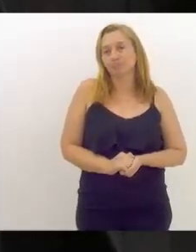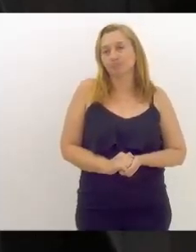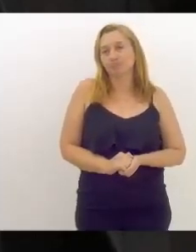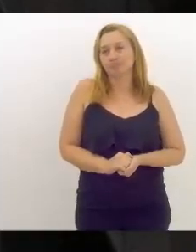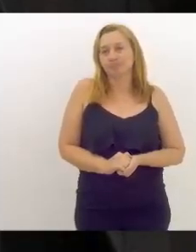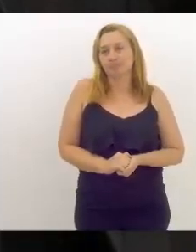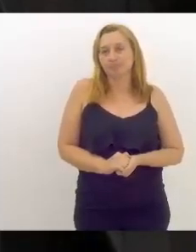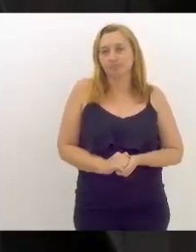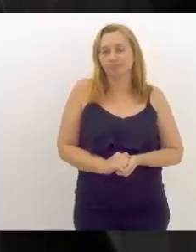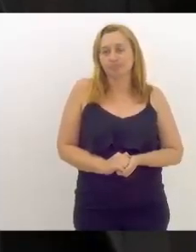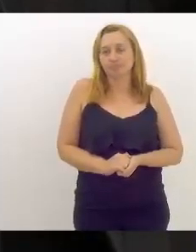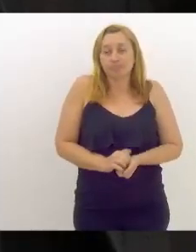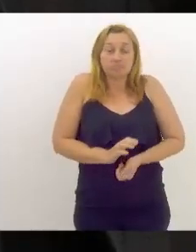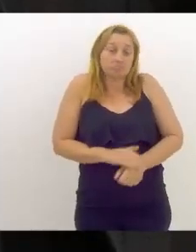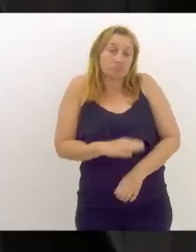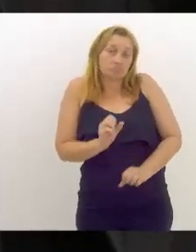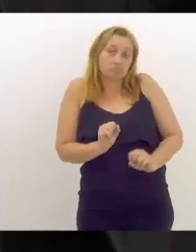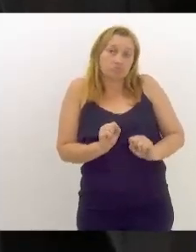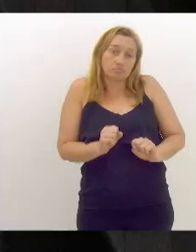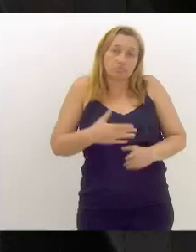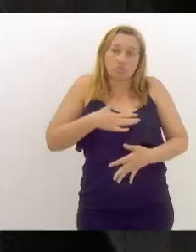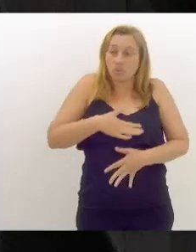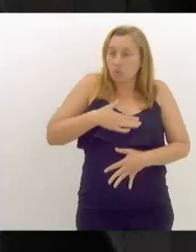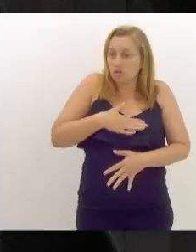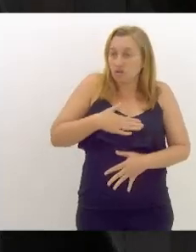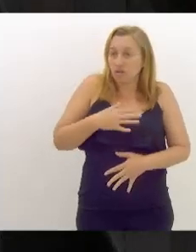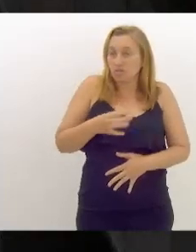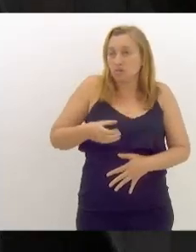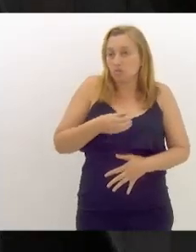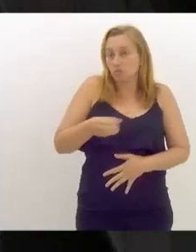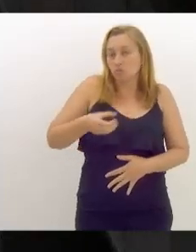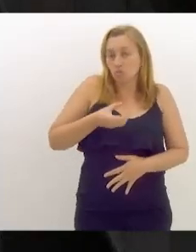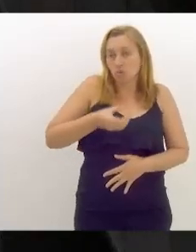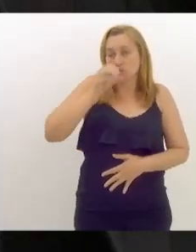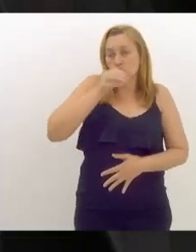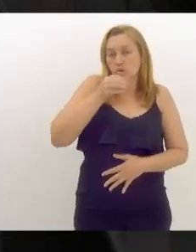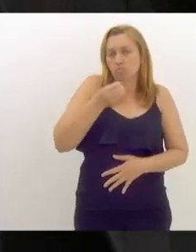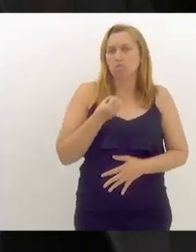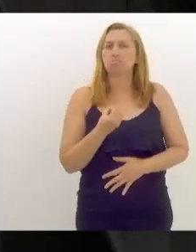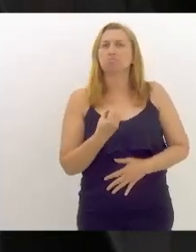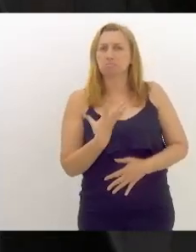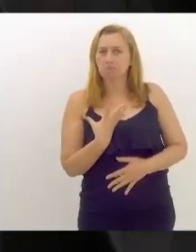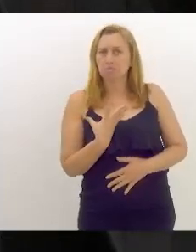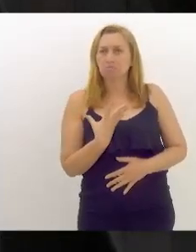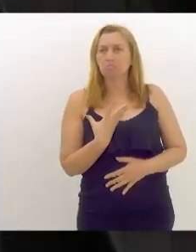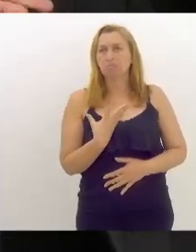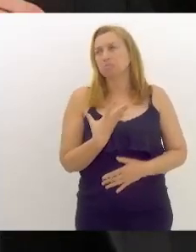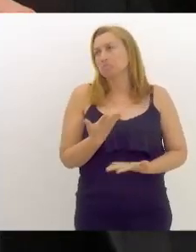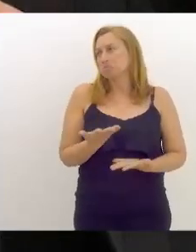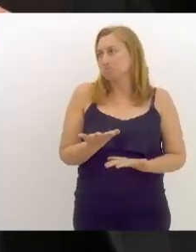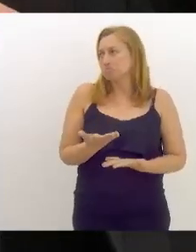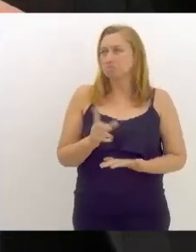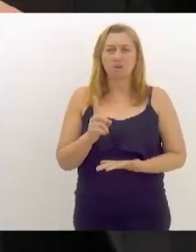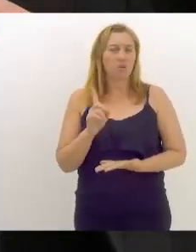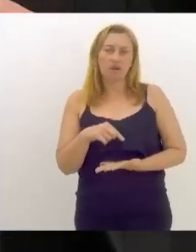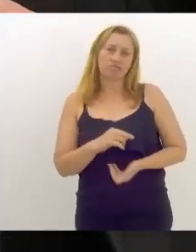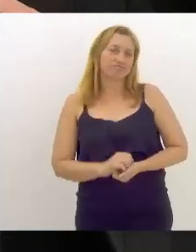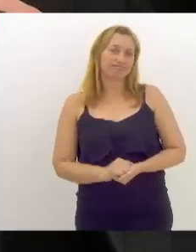mais que possamos gostar de cerveja, é bem essencial? Evidentemente que não